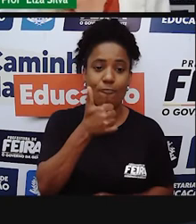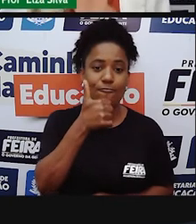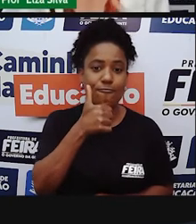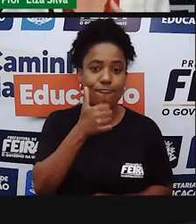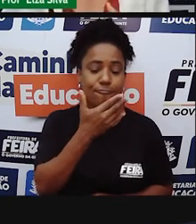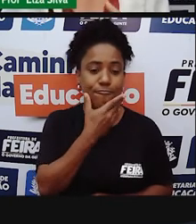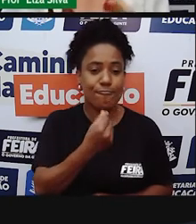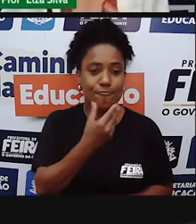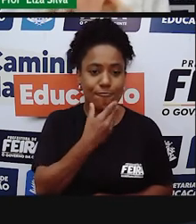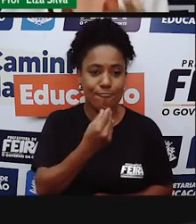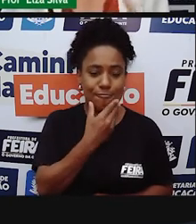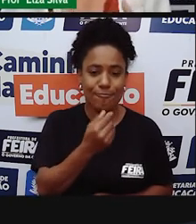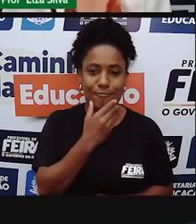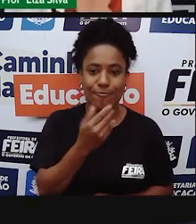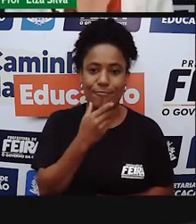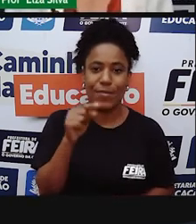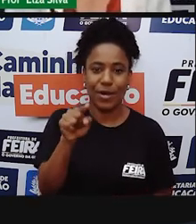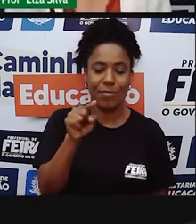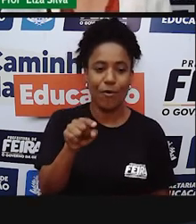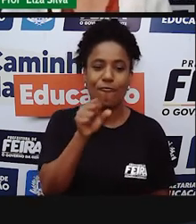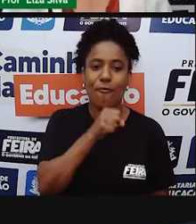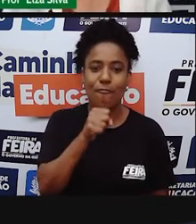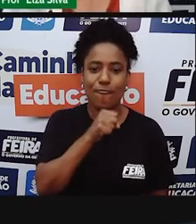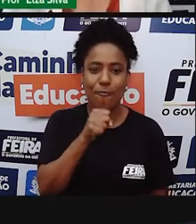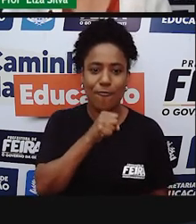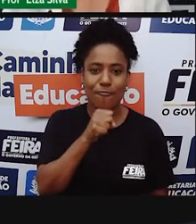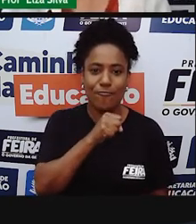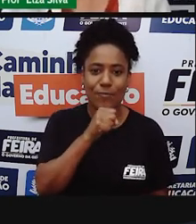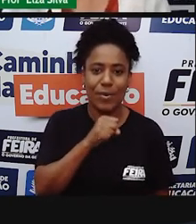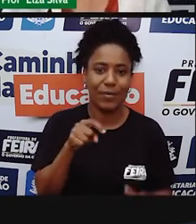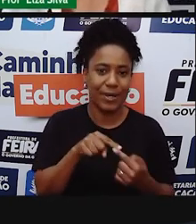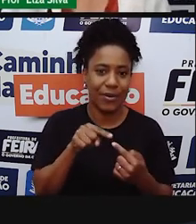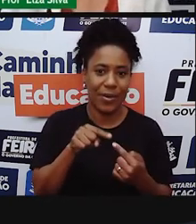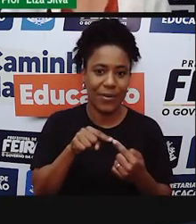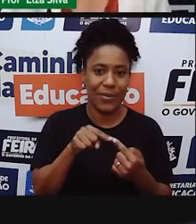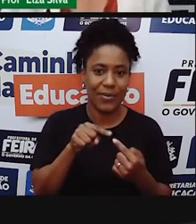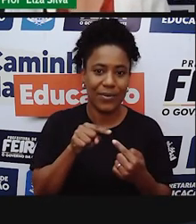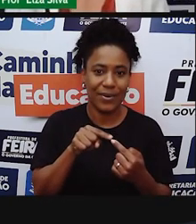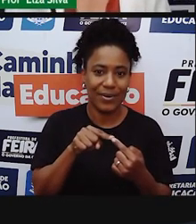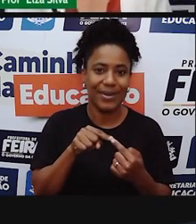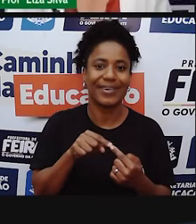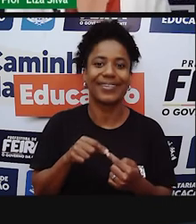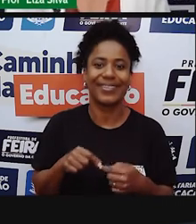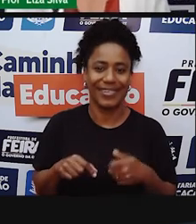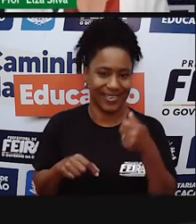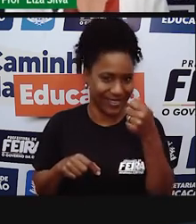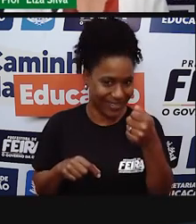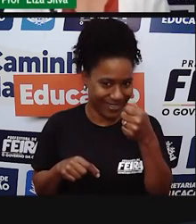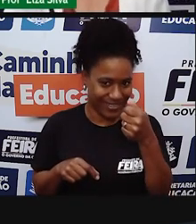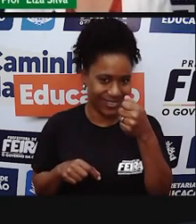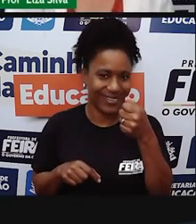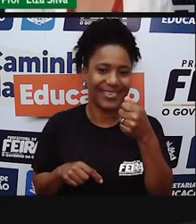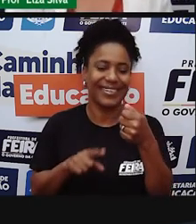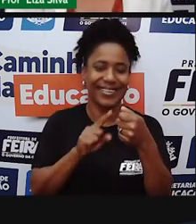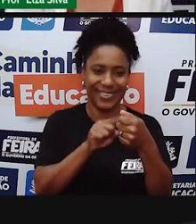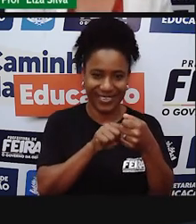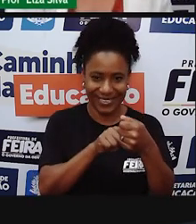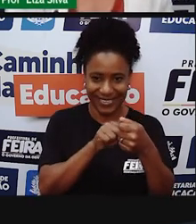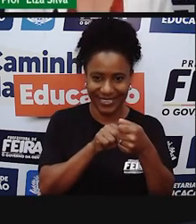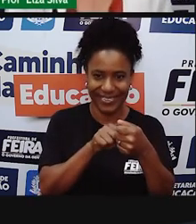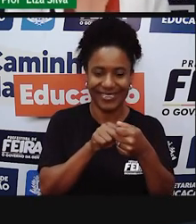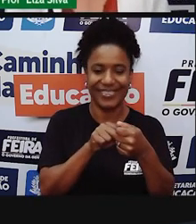é a imagem que está relacionada a esta frase do inglês? Letter A. He is my